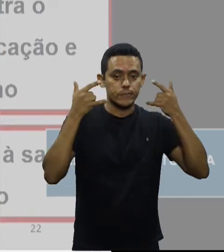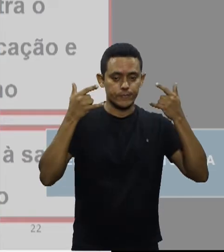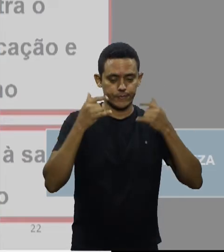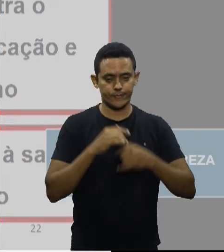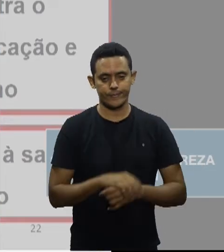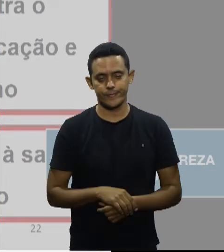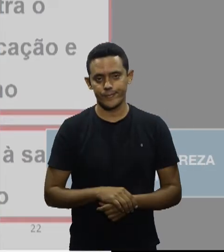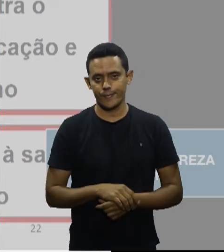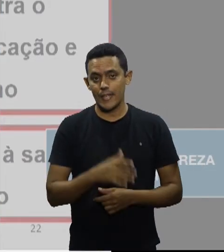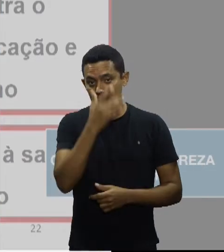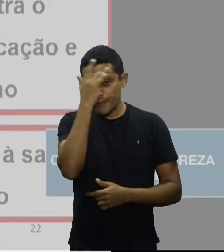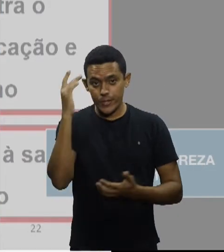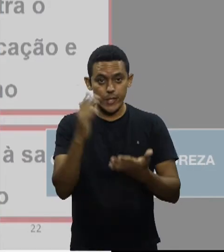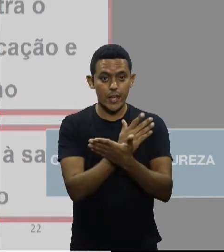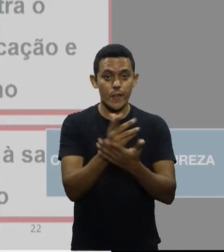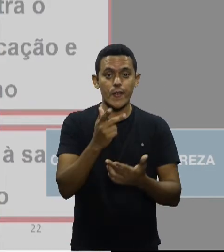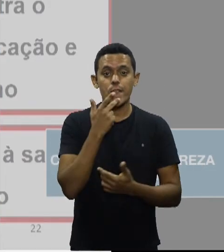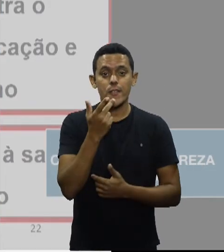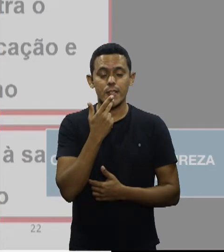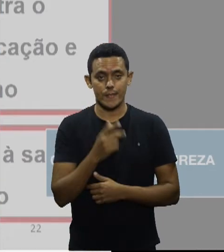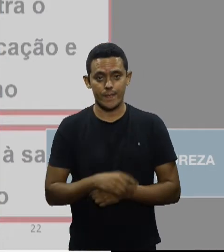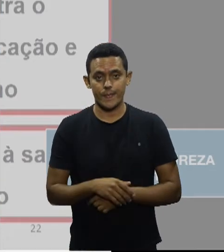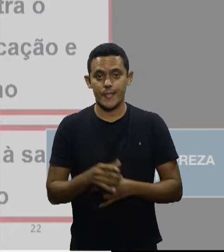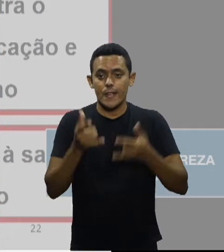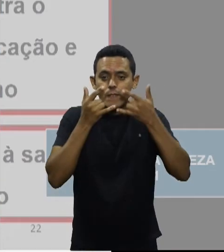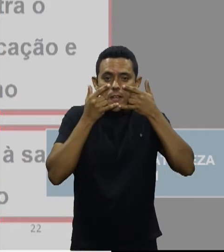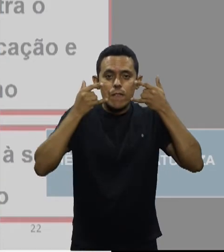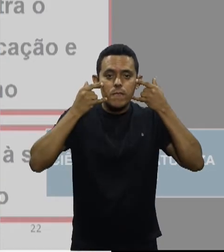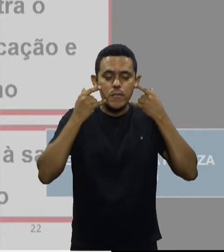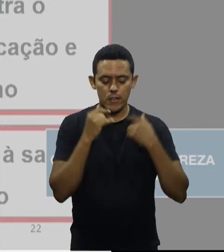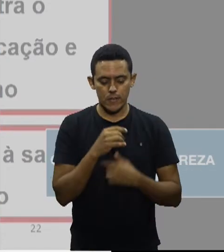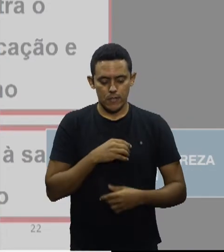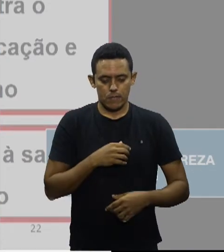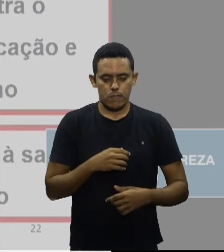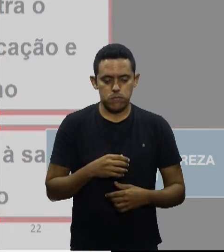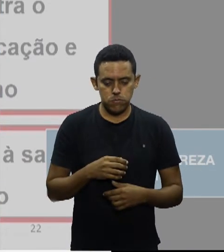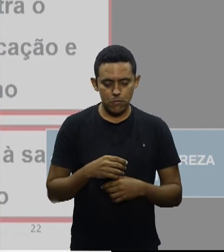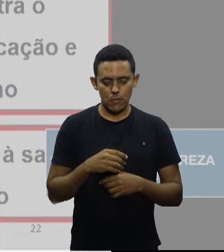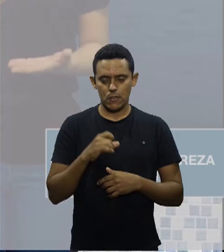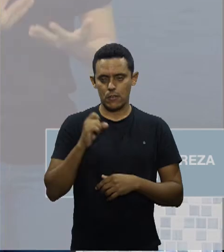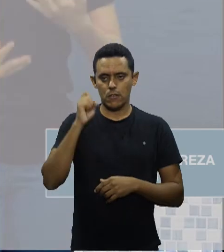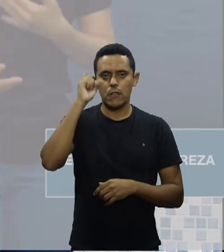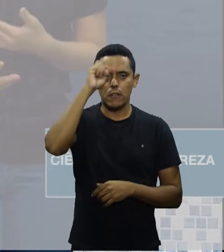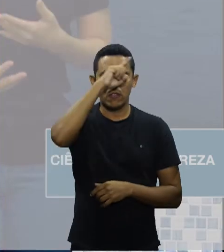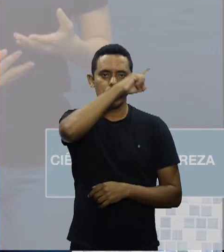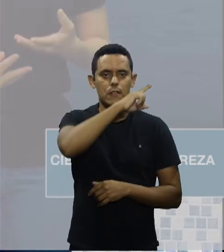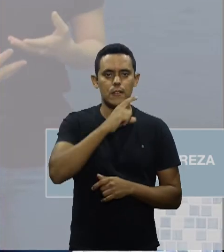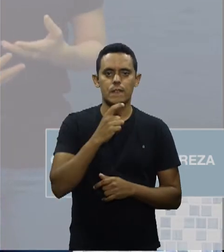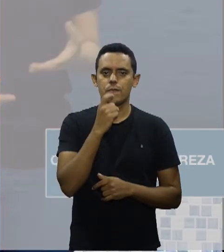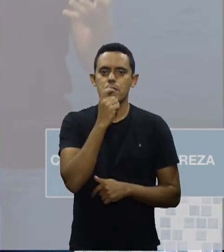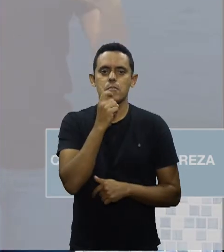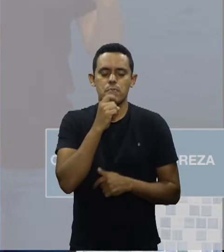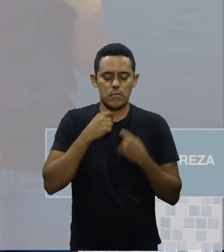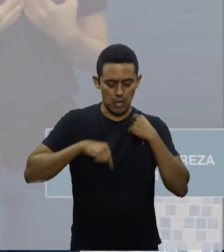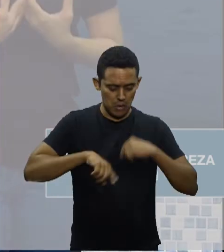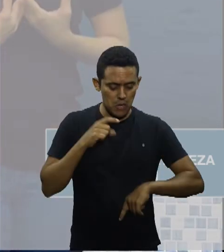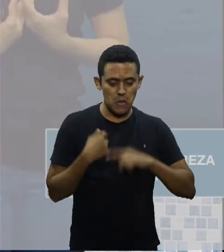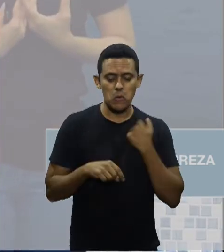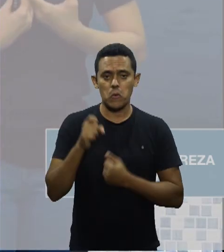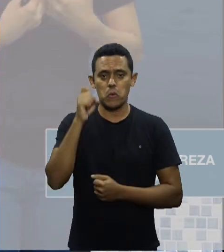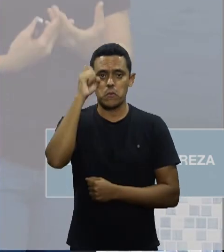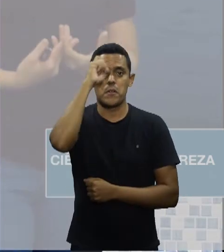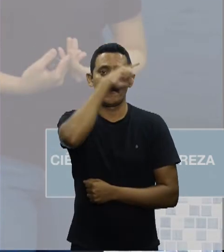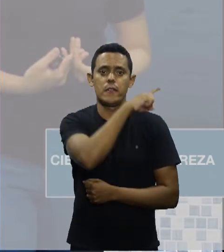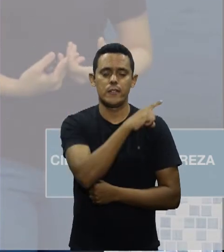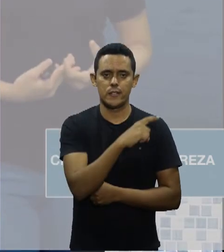proteção faz mal à saúde tornando o sangue mais ácido. Todas essas fake news elas desencorajam as pessoas a utilizar a